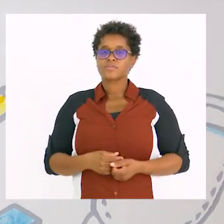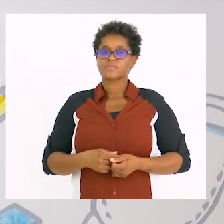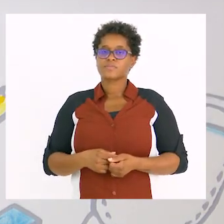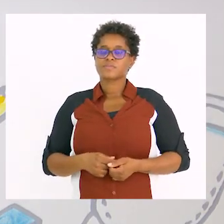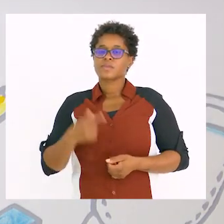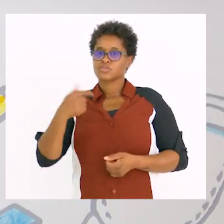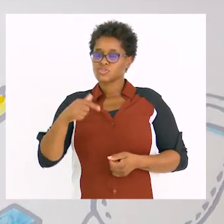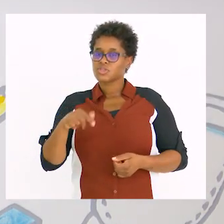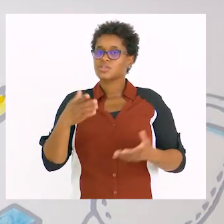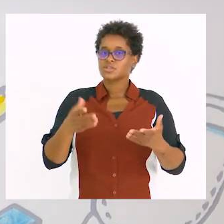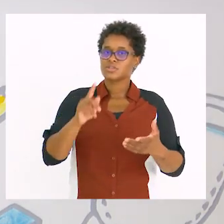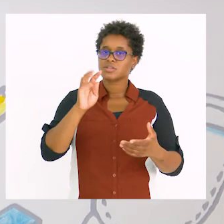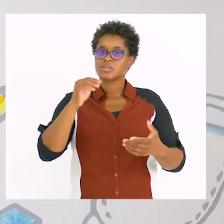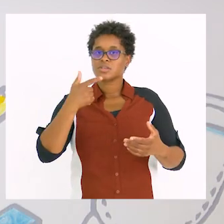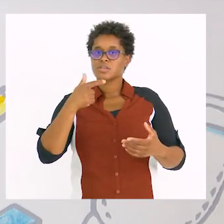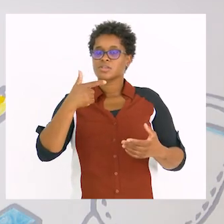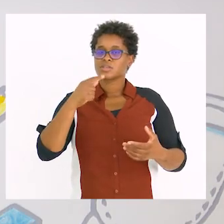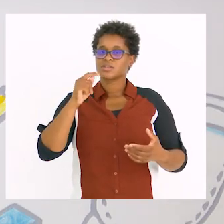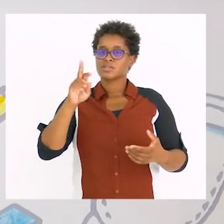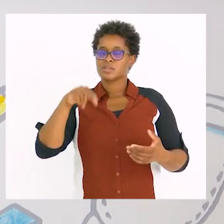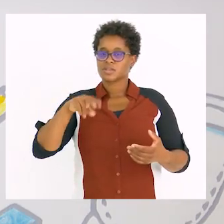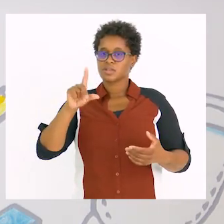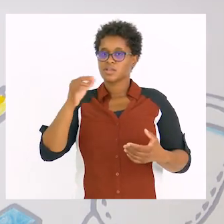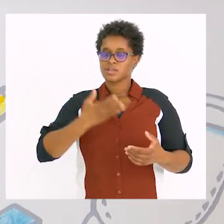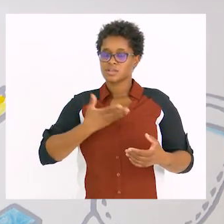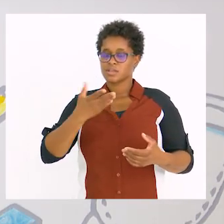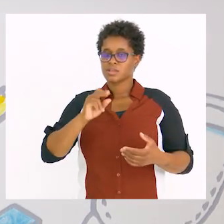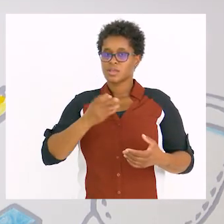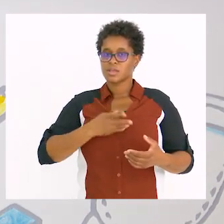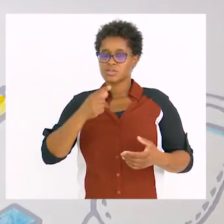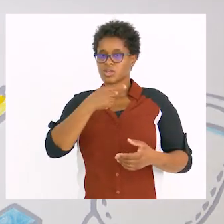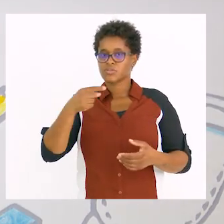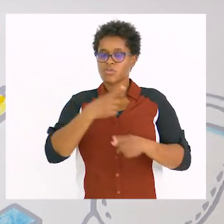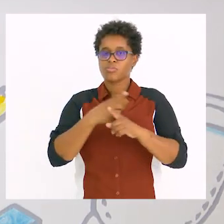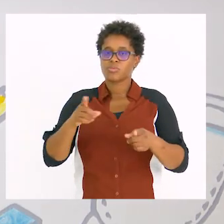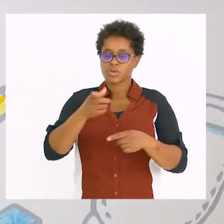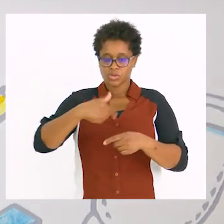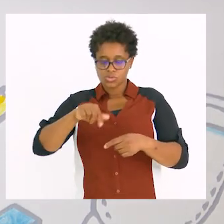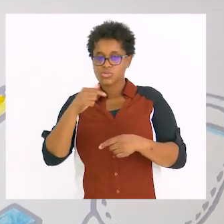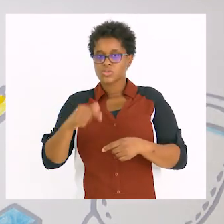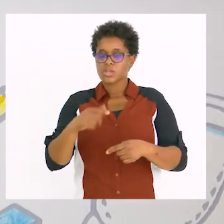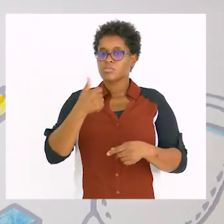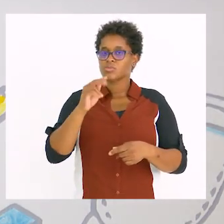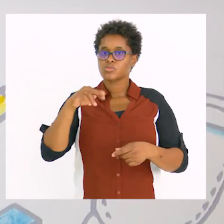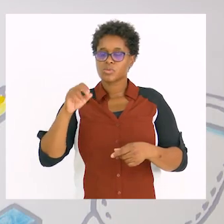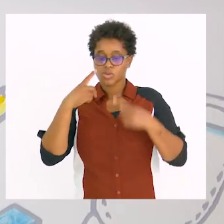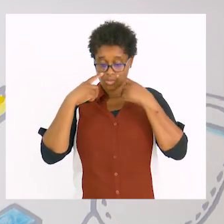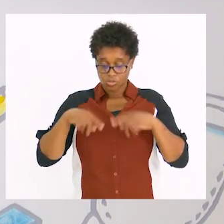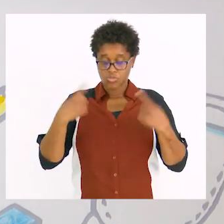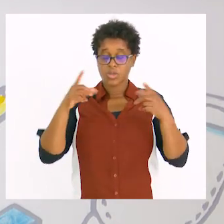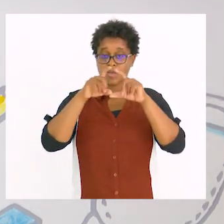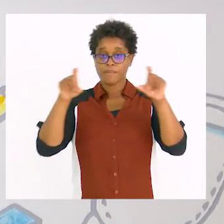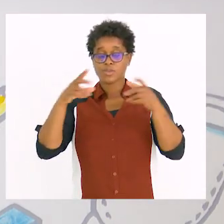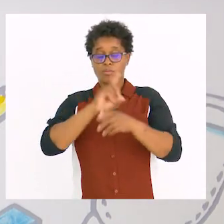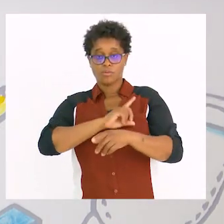a existência de externalidades negativas, porque nós temos bens públicos que as